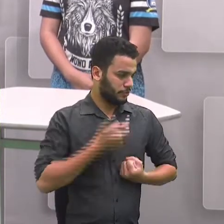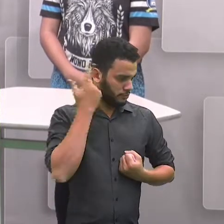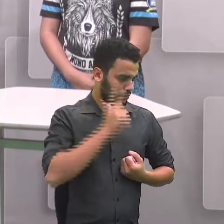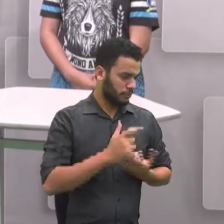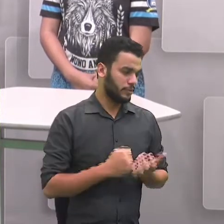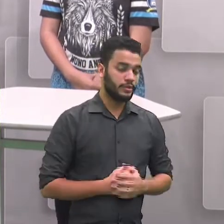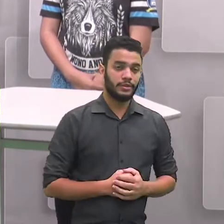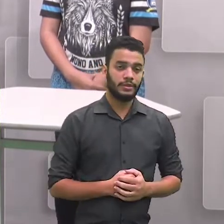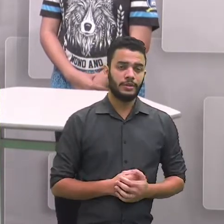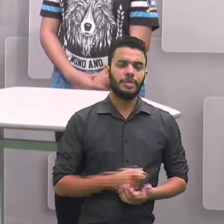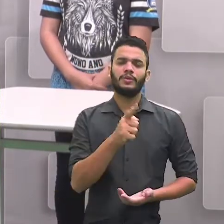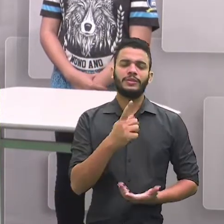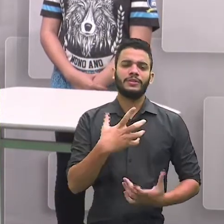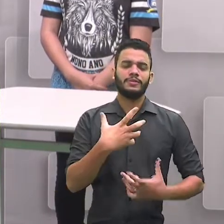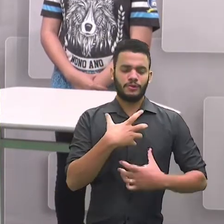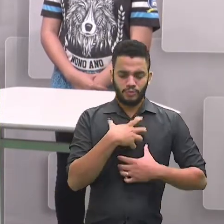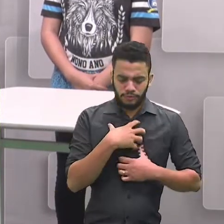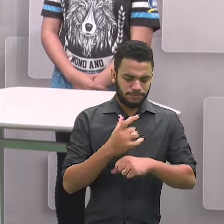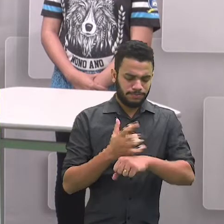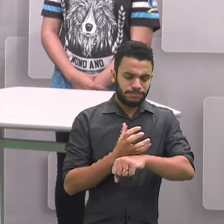sentindo? Bem, tranquila.